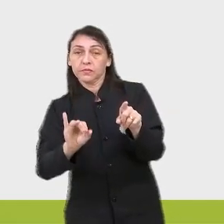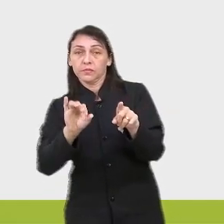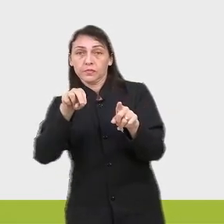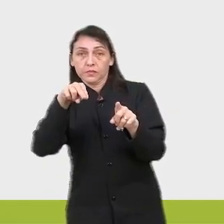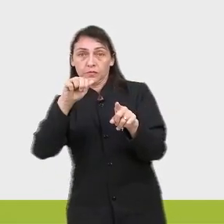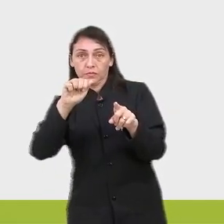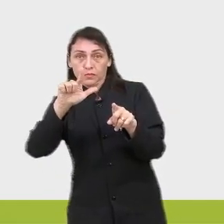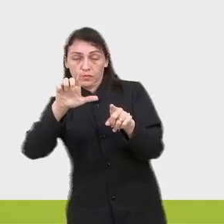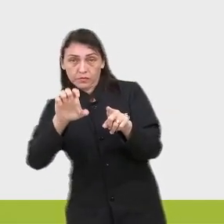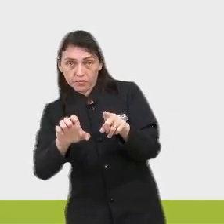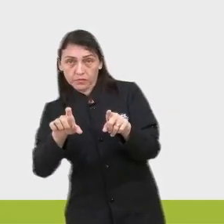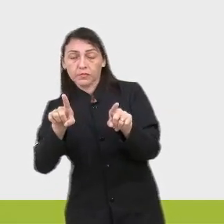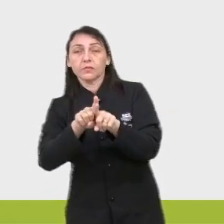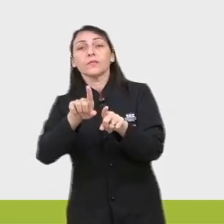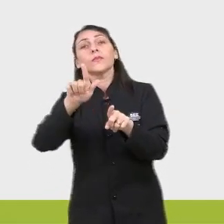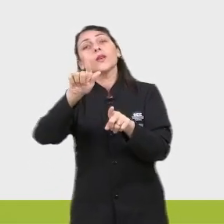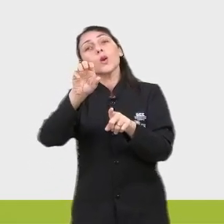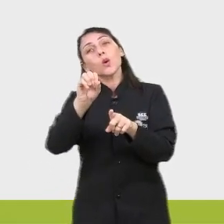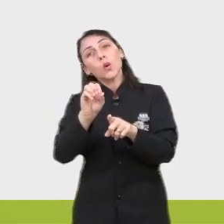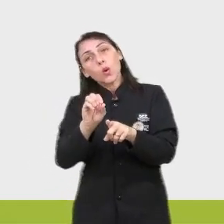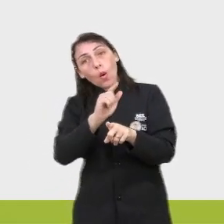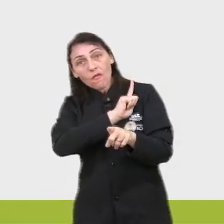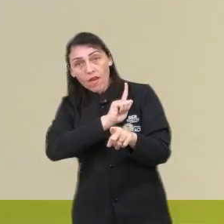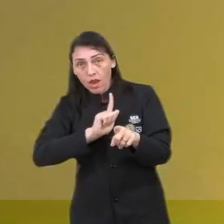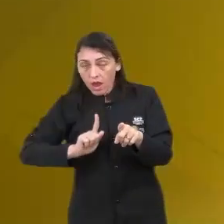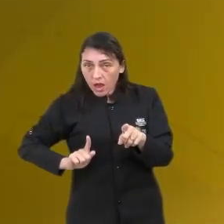INALI, seguido de